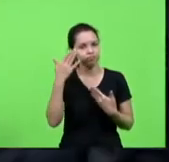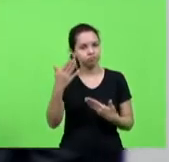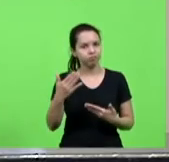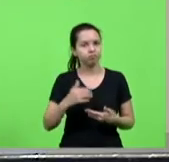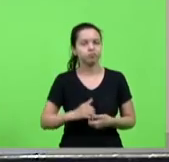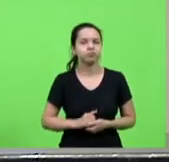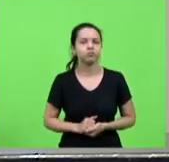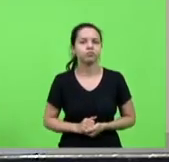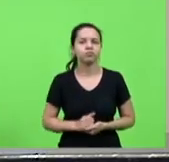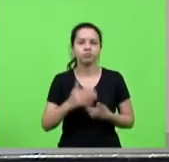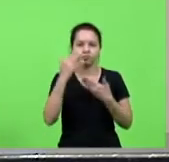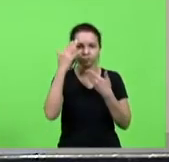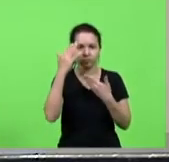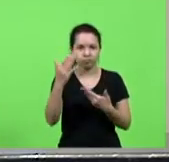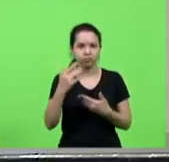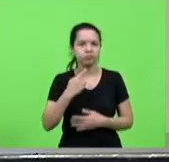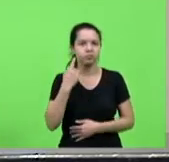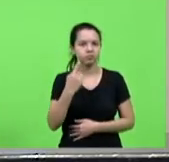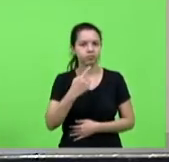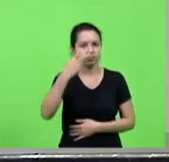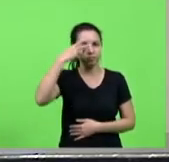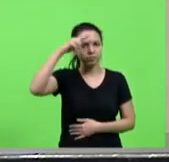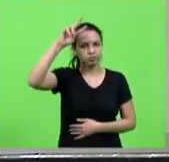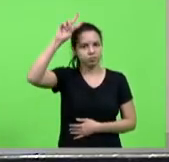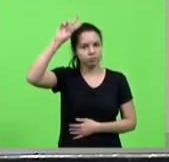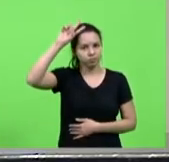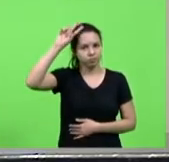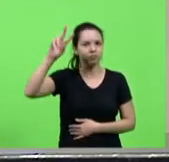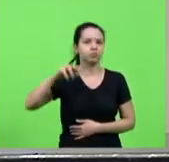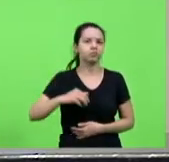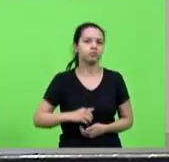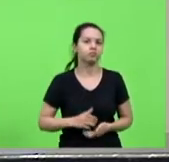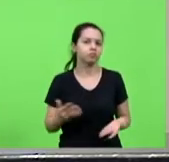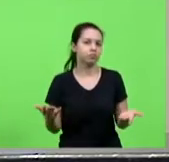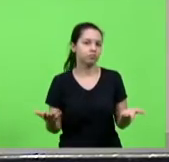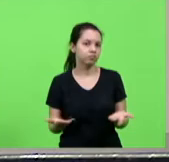Obrigado, deputado Vicente Carro Preso. Próximo partido.